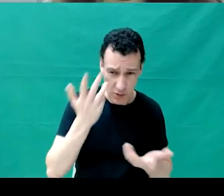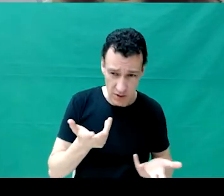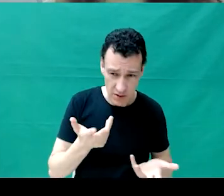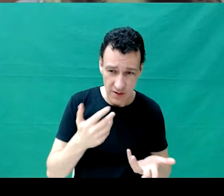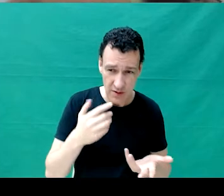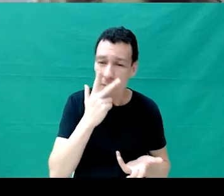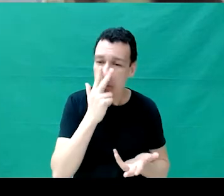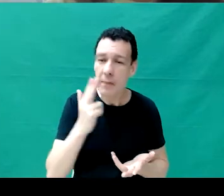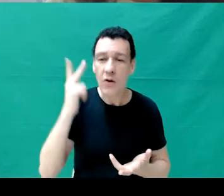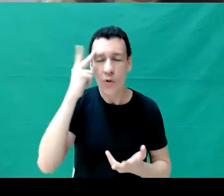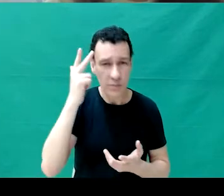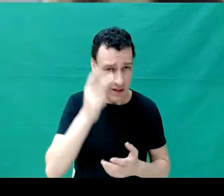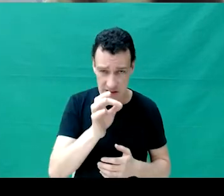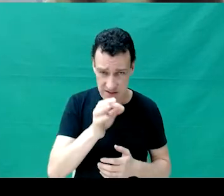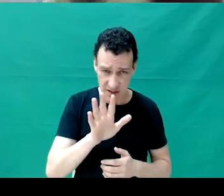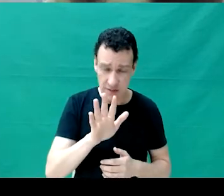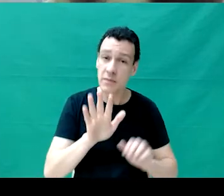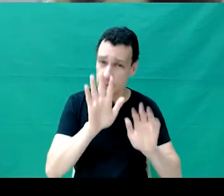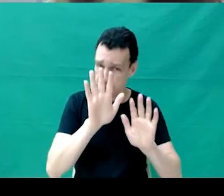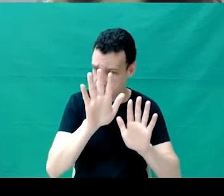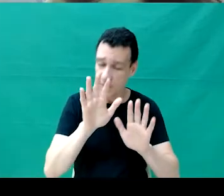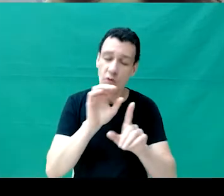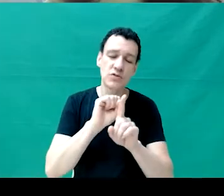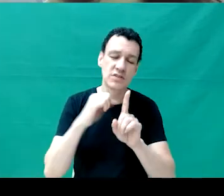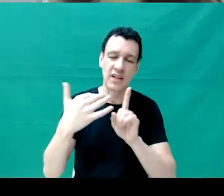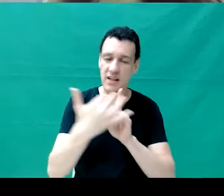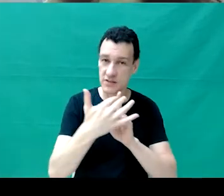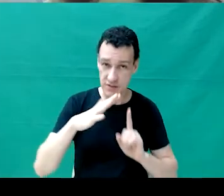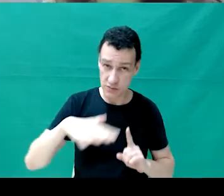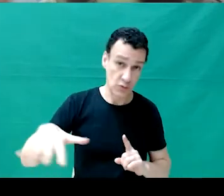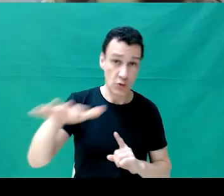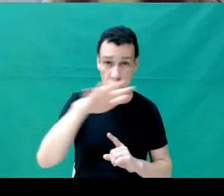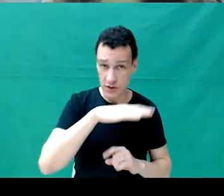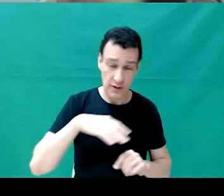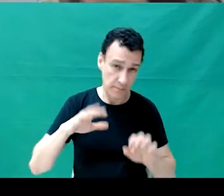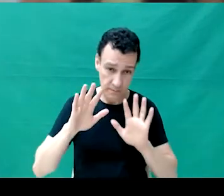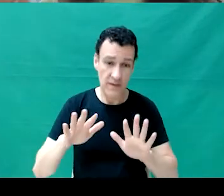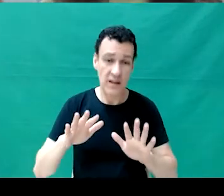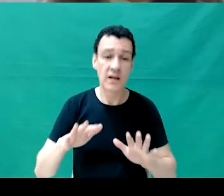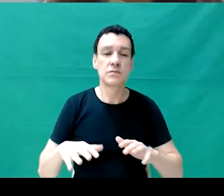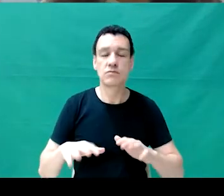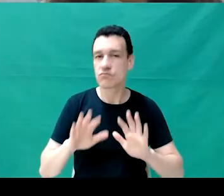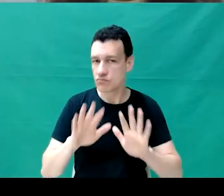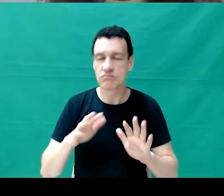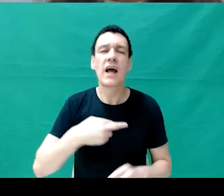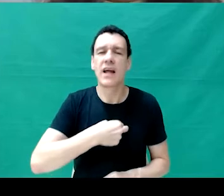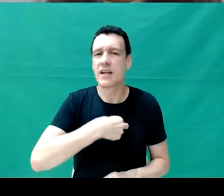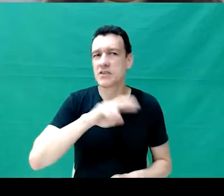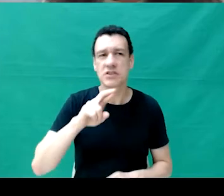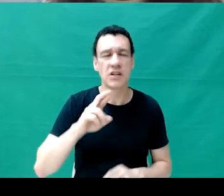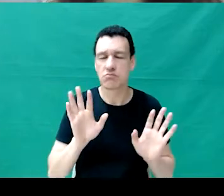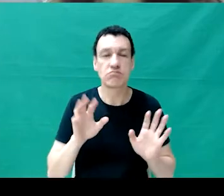pecado. Pensa na nossa sociedade, né, onde a religiosidade, seja você de qualquer